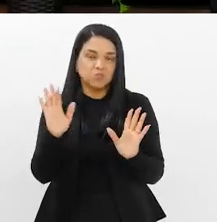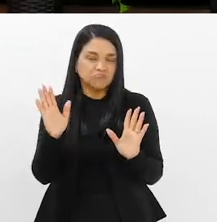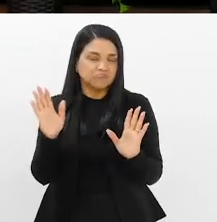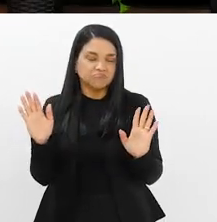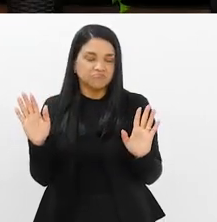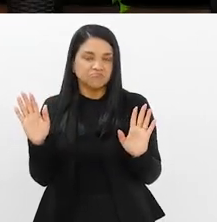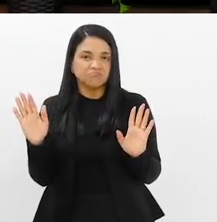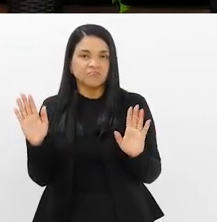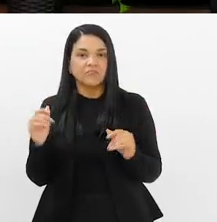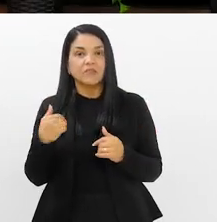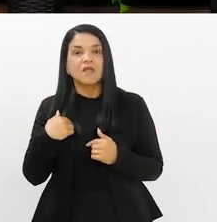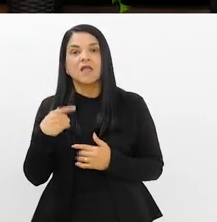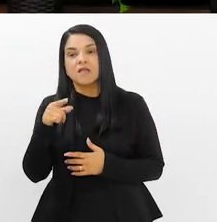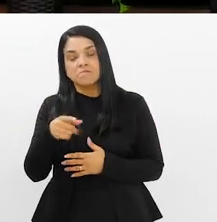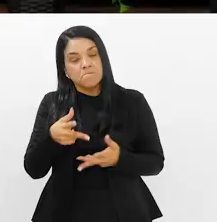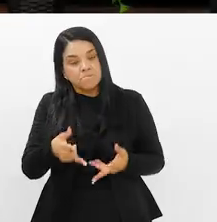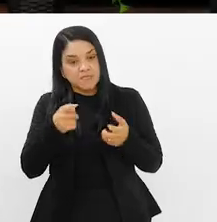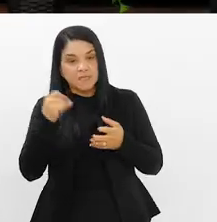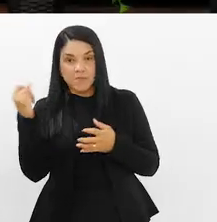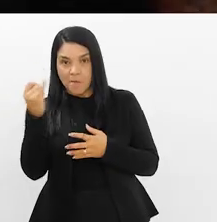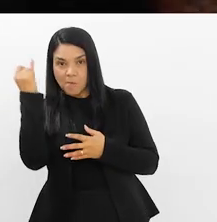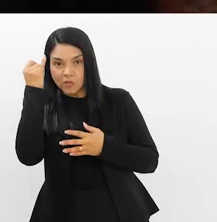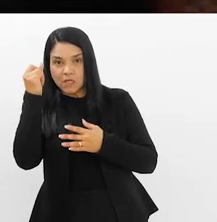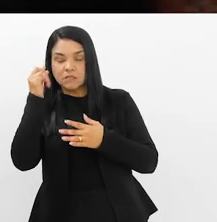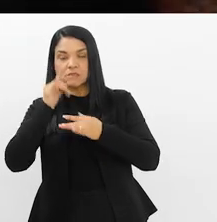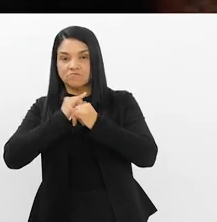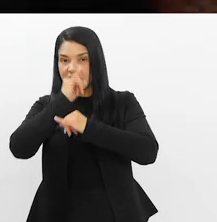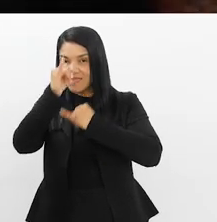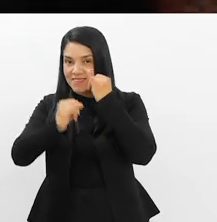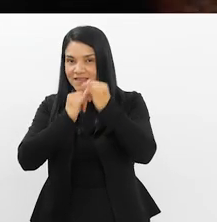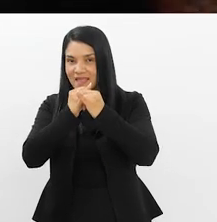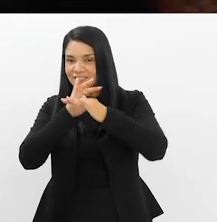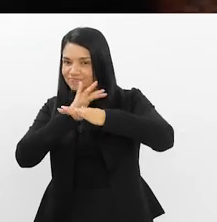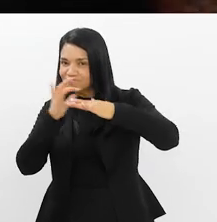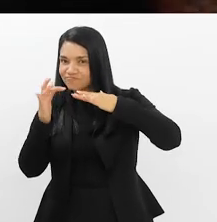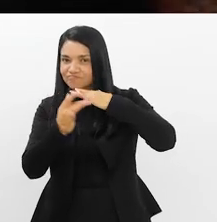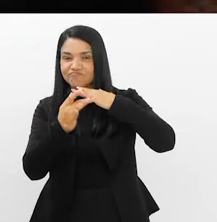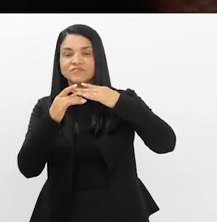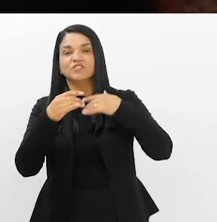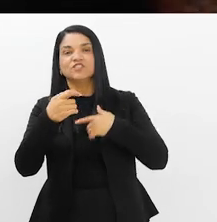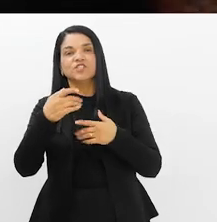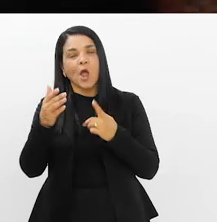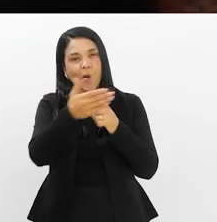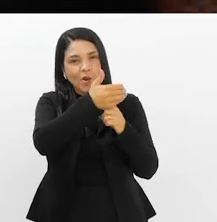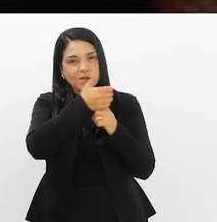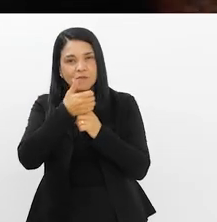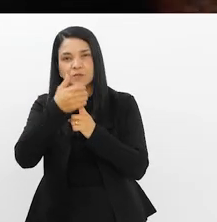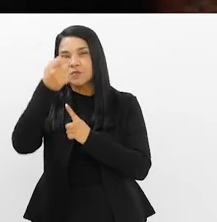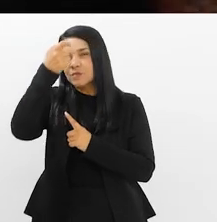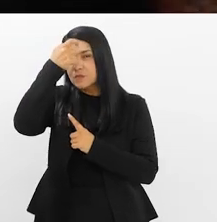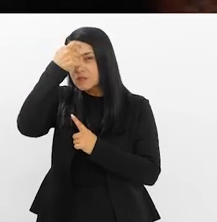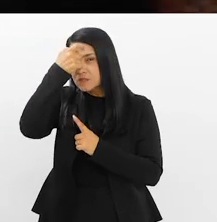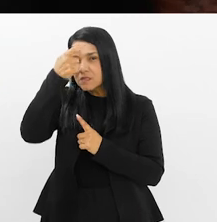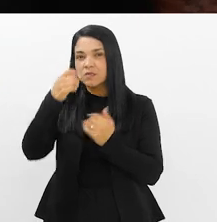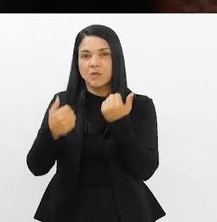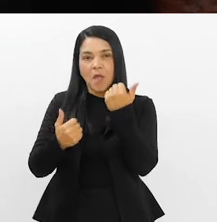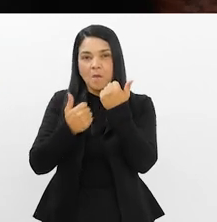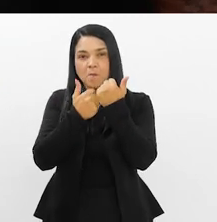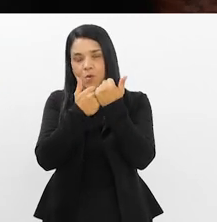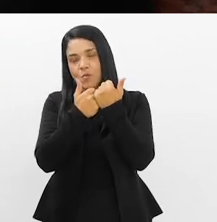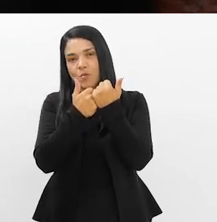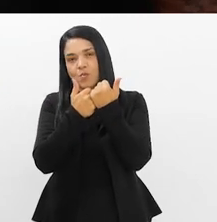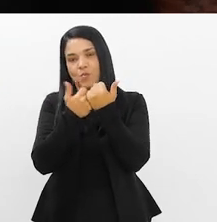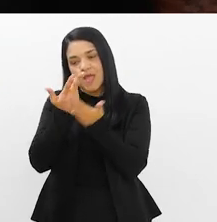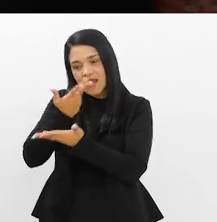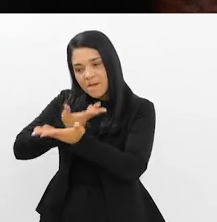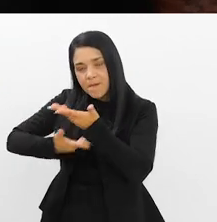no futuro. E aí a gente vê a importância desses canais de acolhimento, de conscientização, de